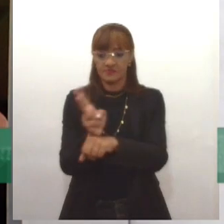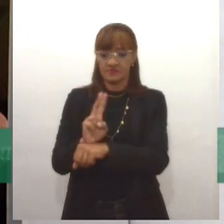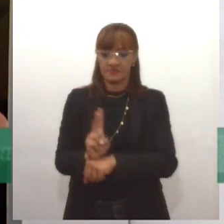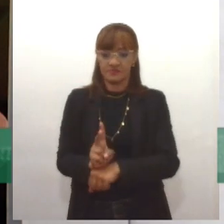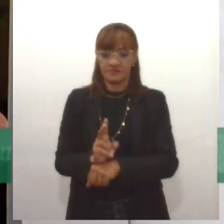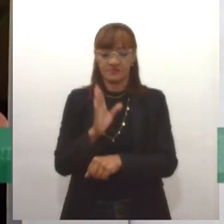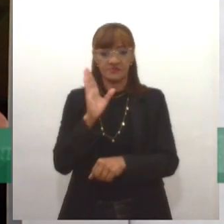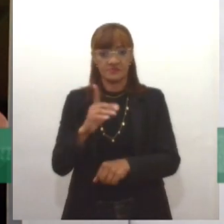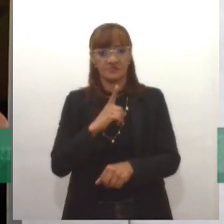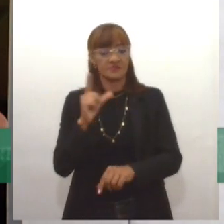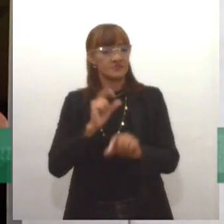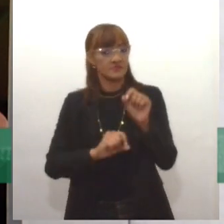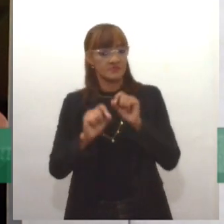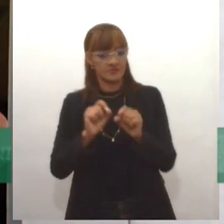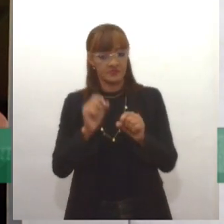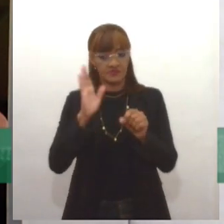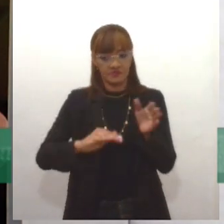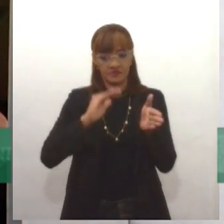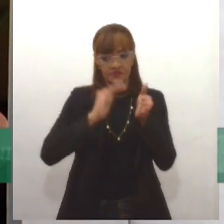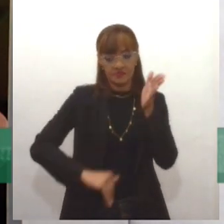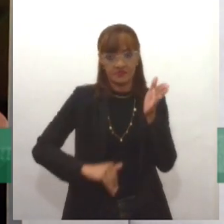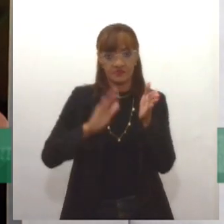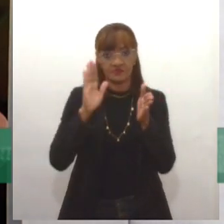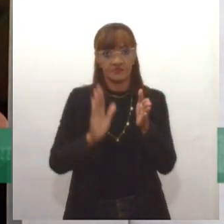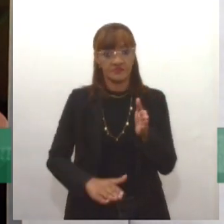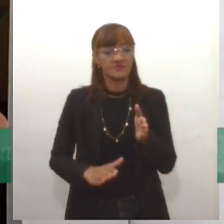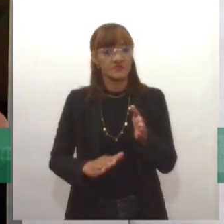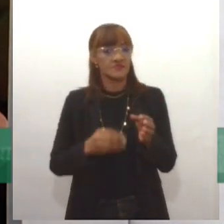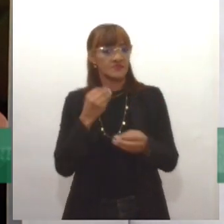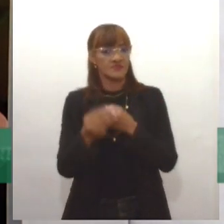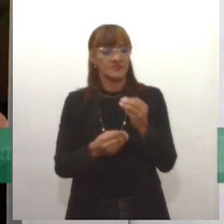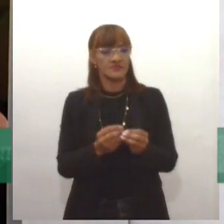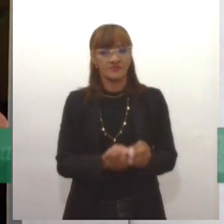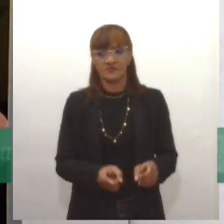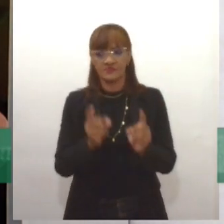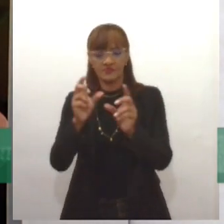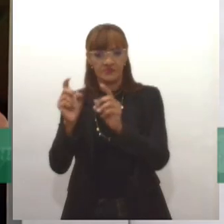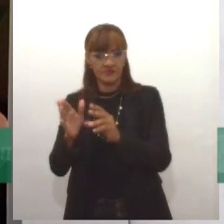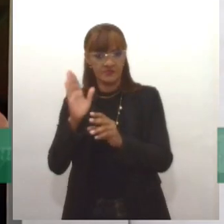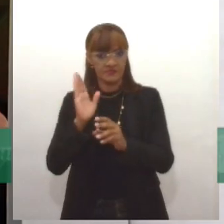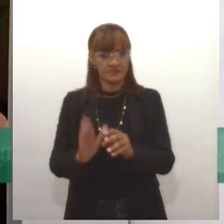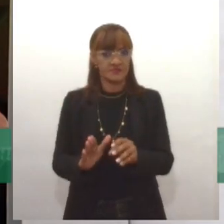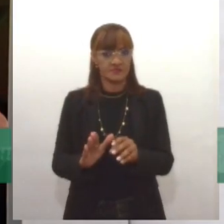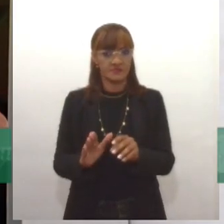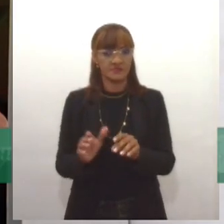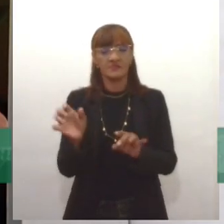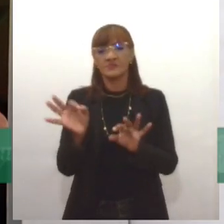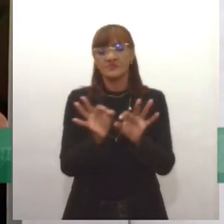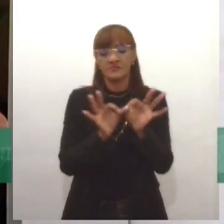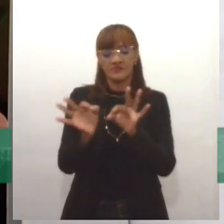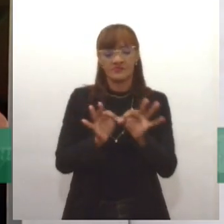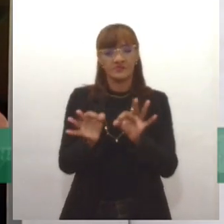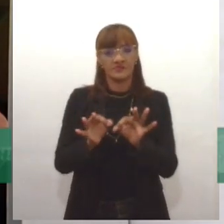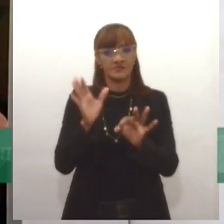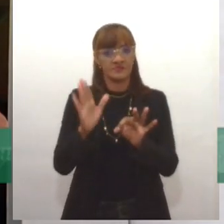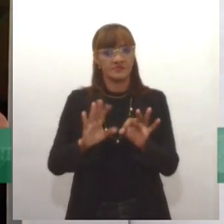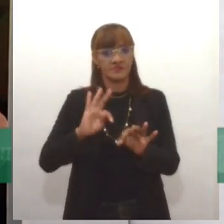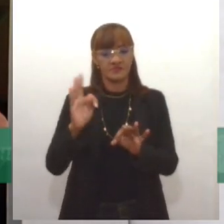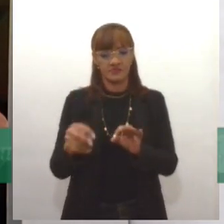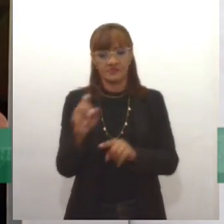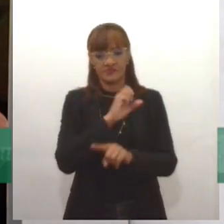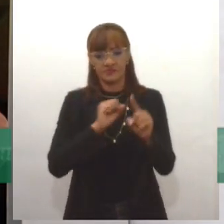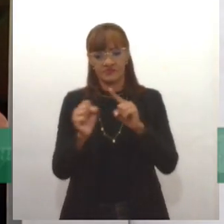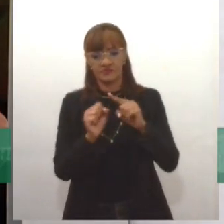dos gastos com terceirização e organizações da sociedade civil dos limites de